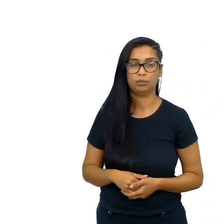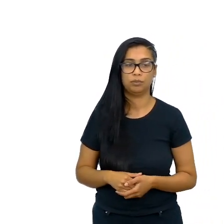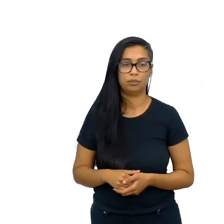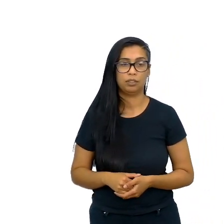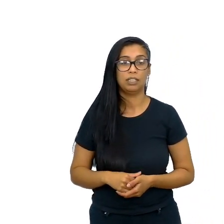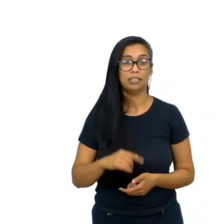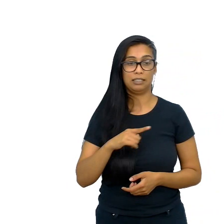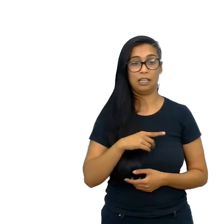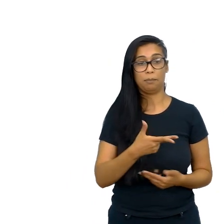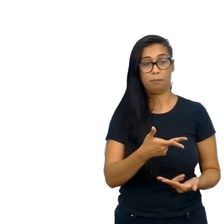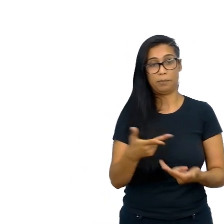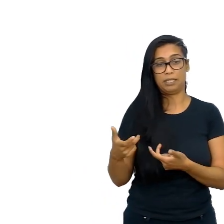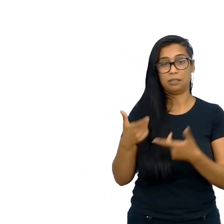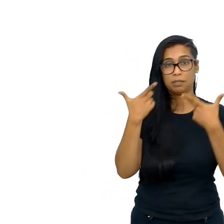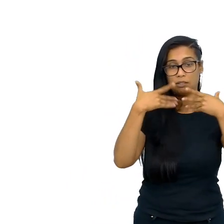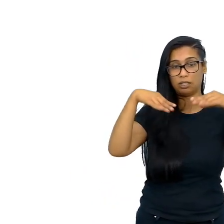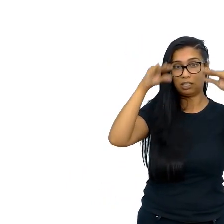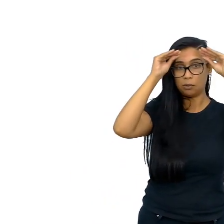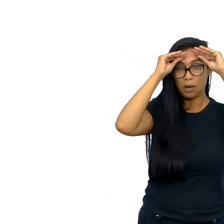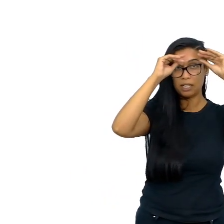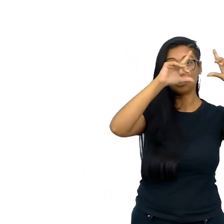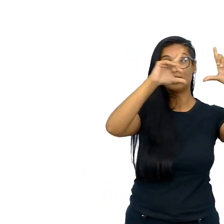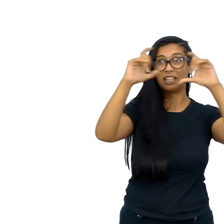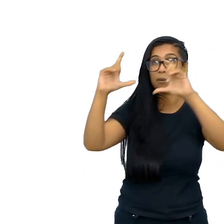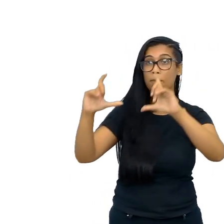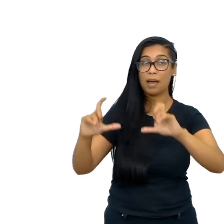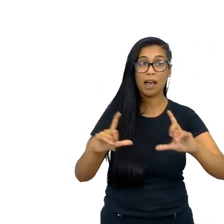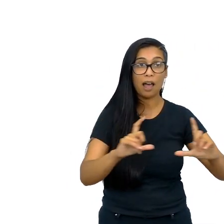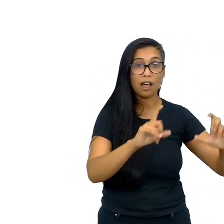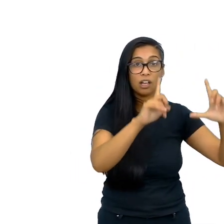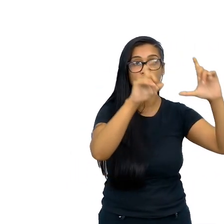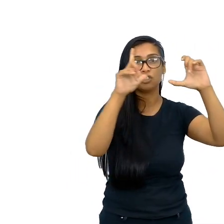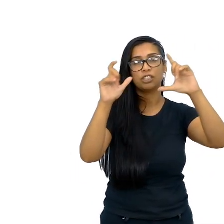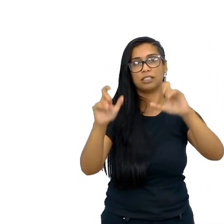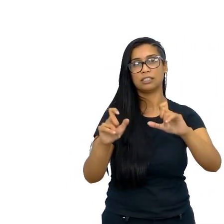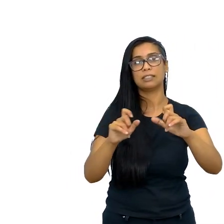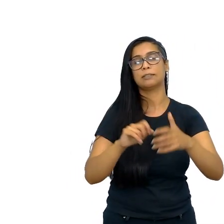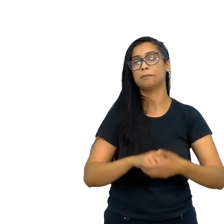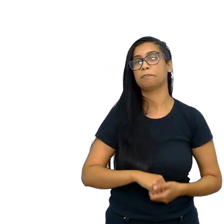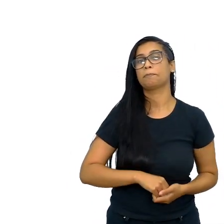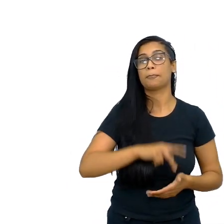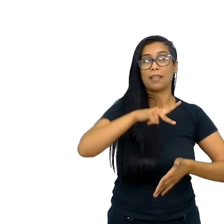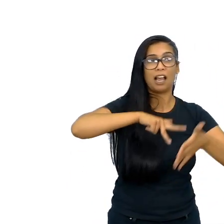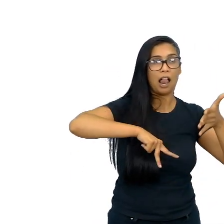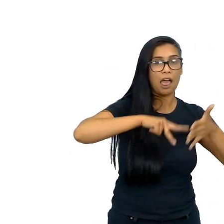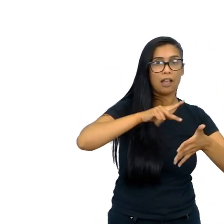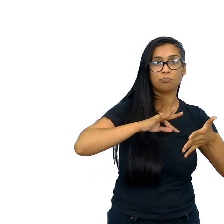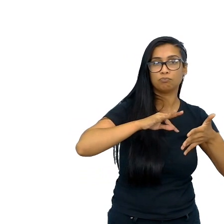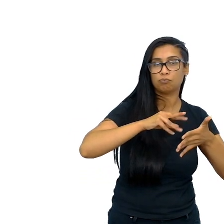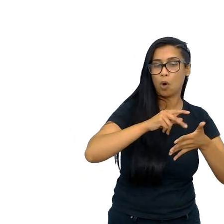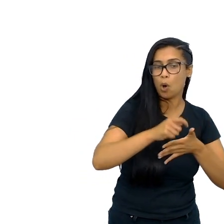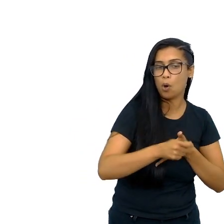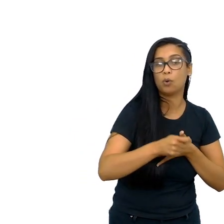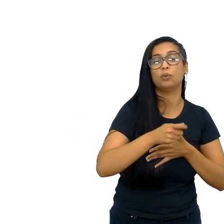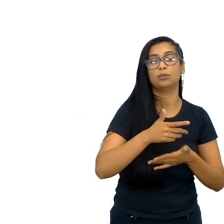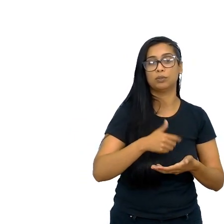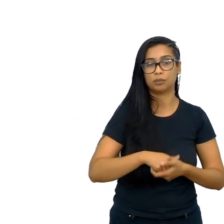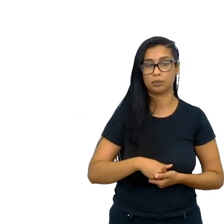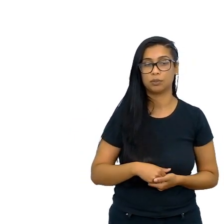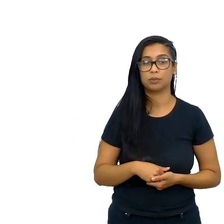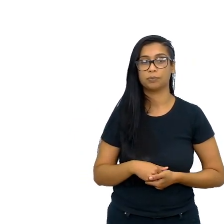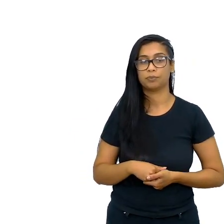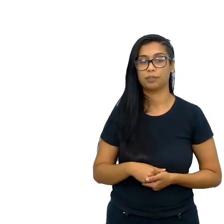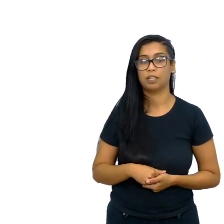para textos que trazem imagens, trazem a literatura, né, a elaboração de apreciações relativas a